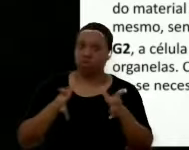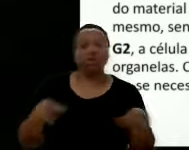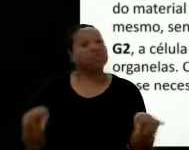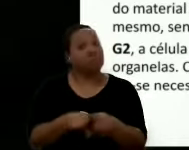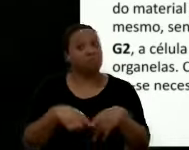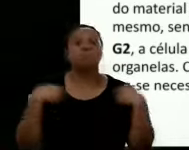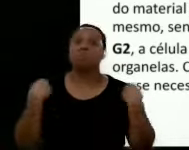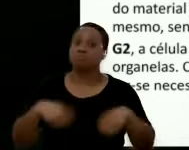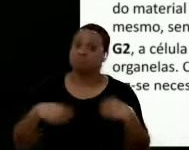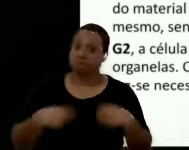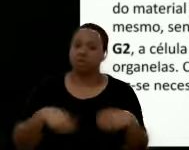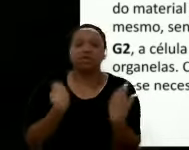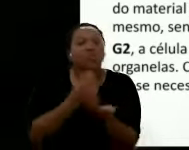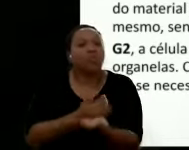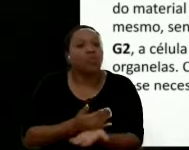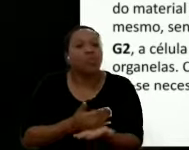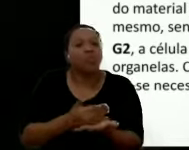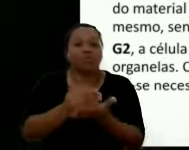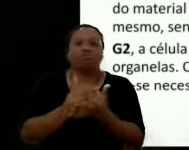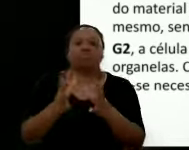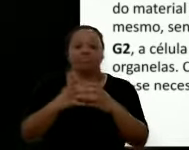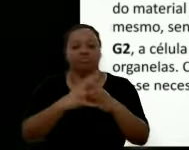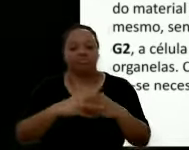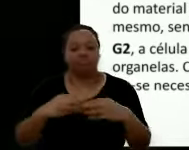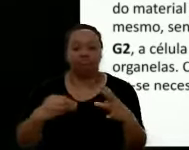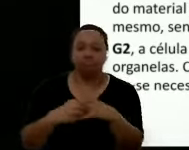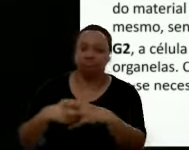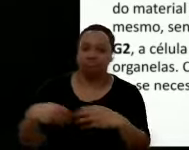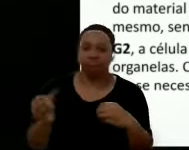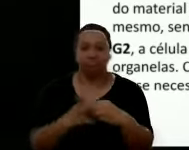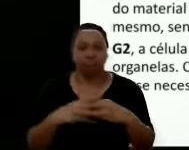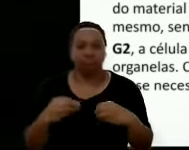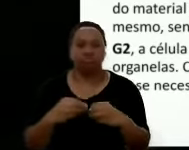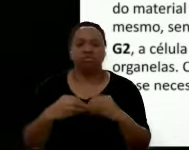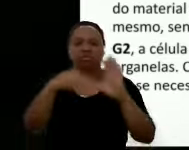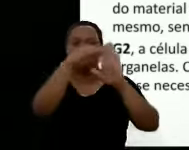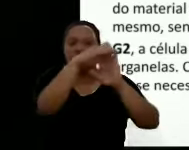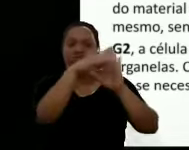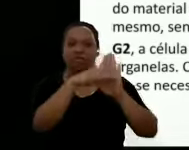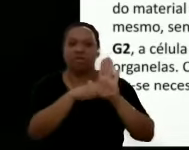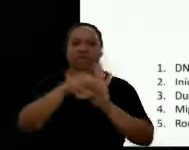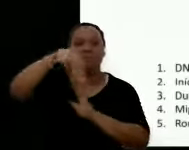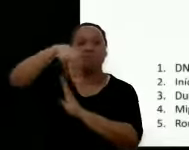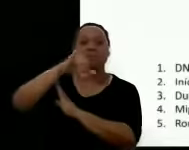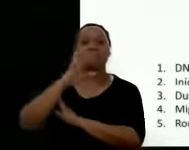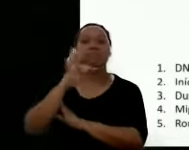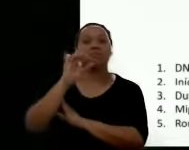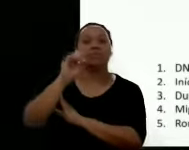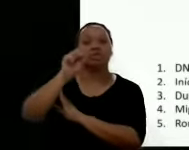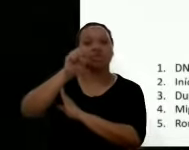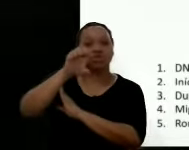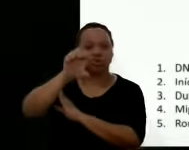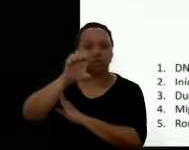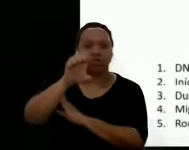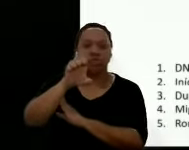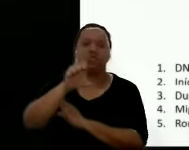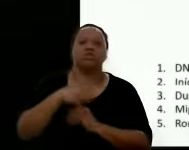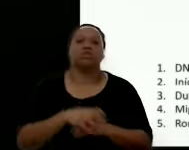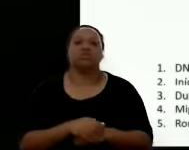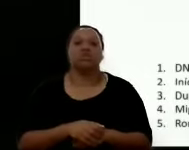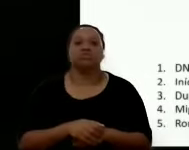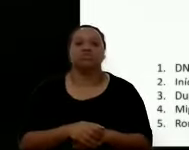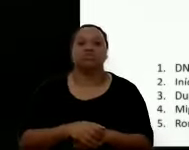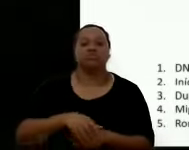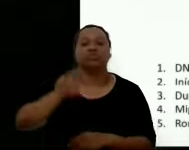célula sofreu um grande aumento, faz-se necessário o início da divisão celular. Fases da